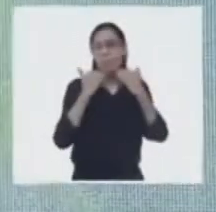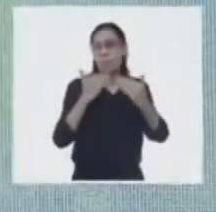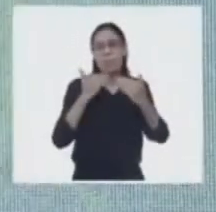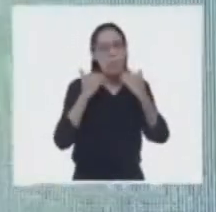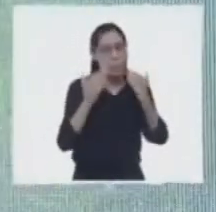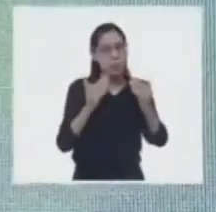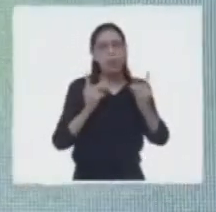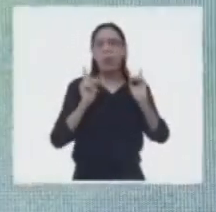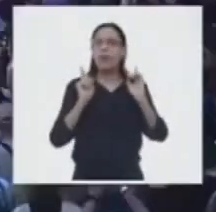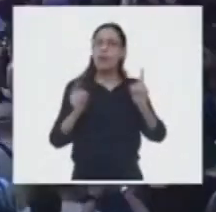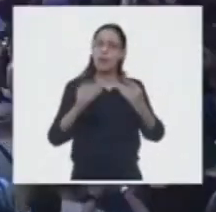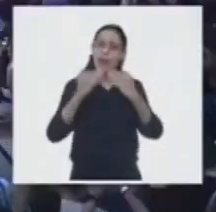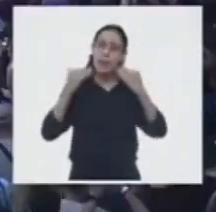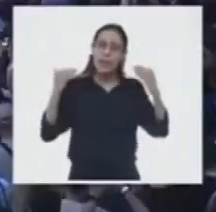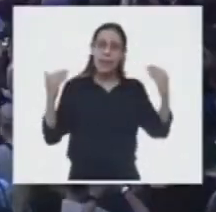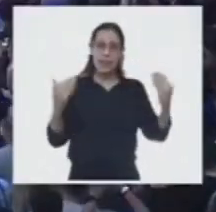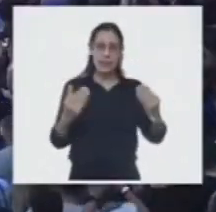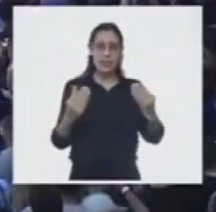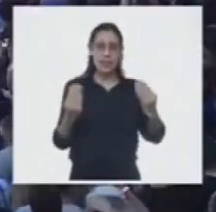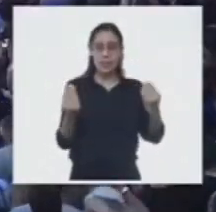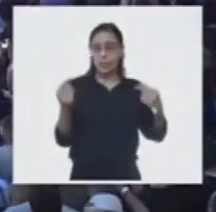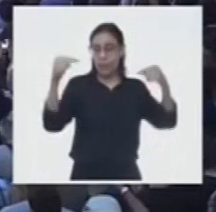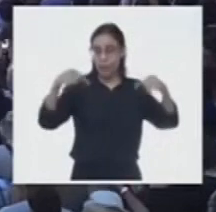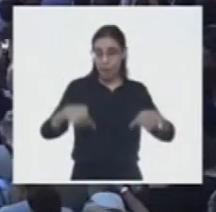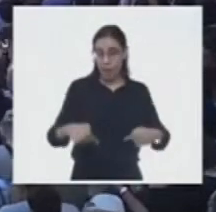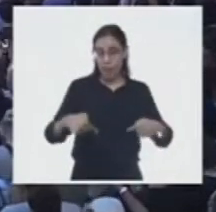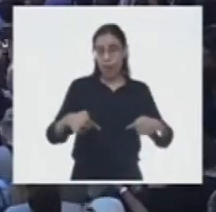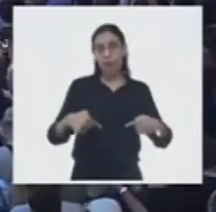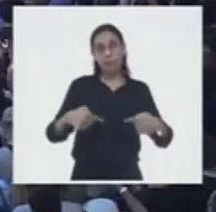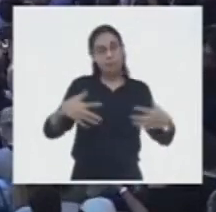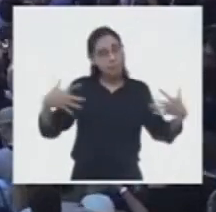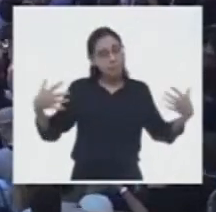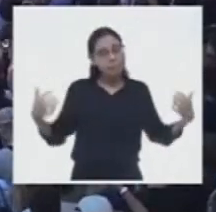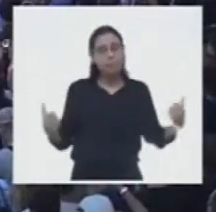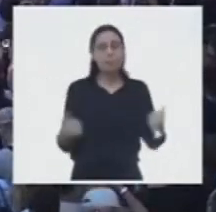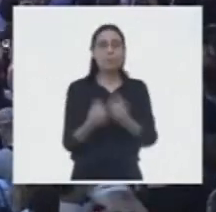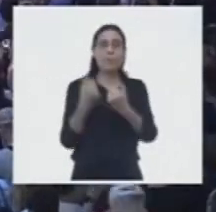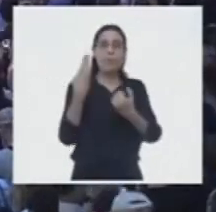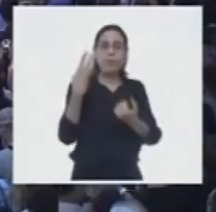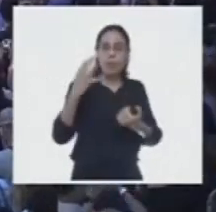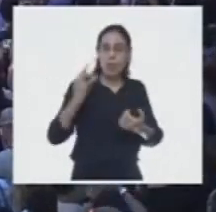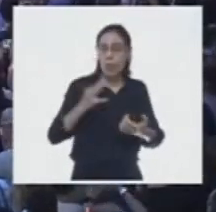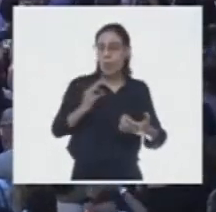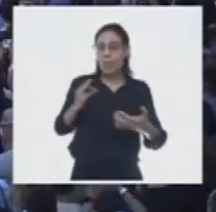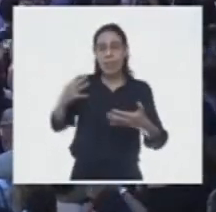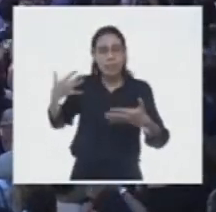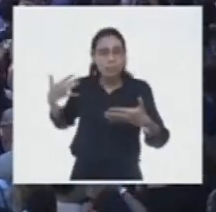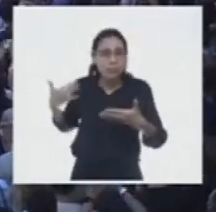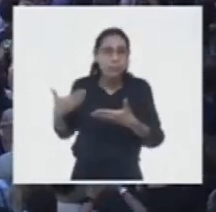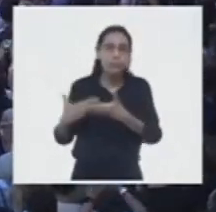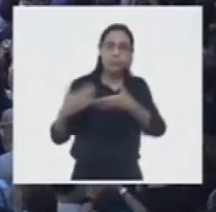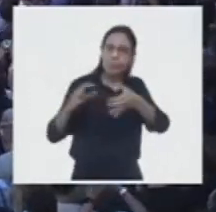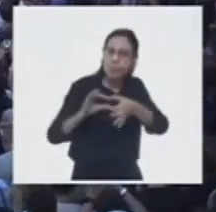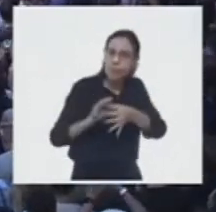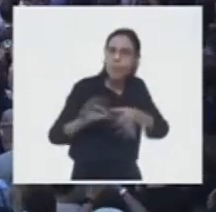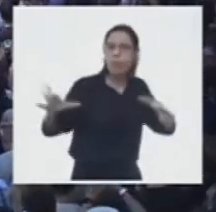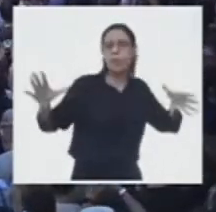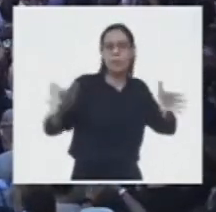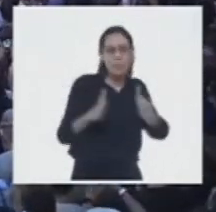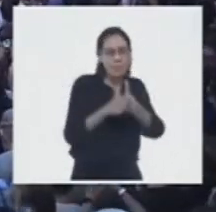Massa, tivesse o resultado que ele teve nas eleições deste domingo. Mas isso